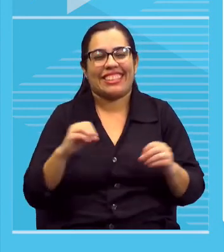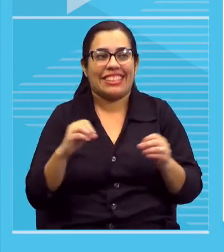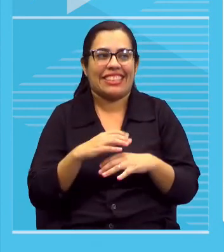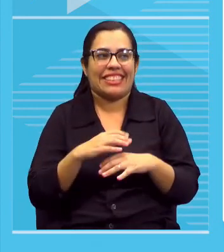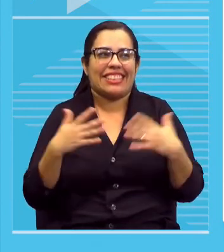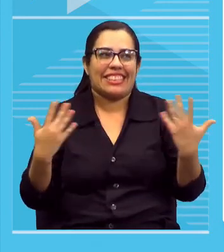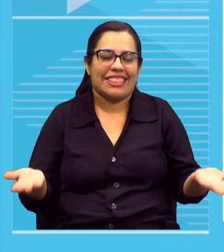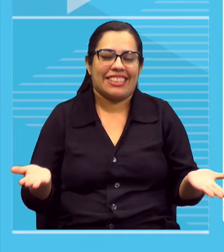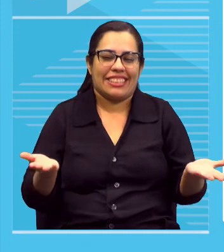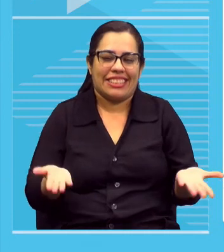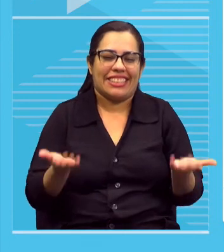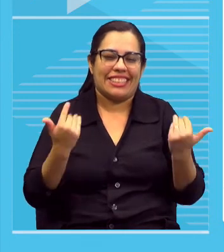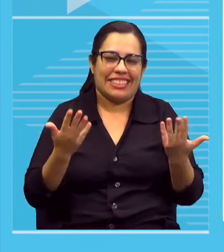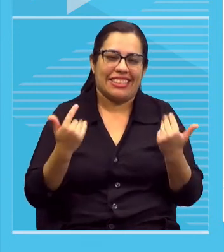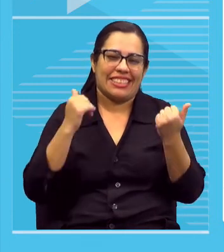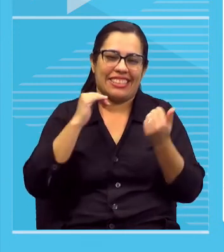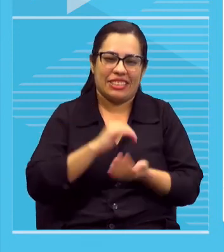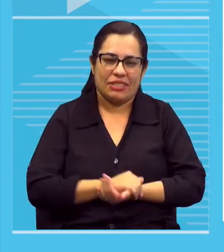o chama